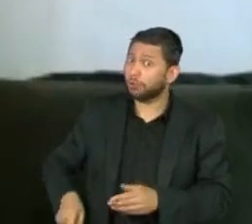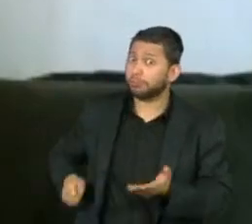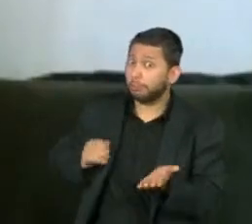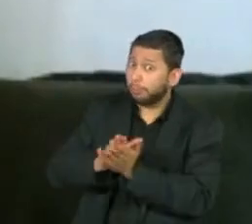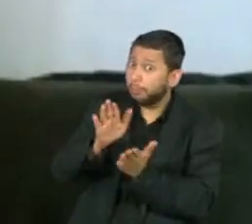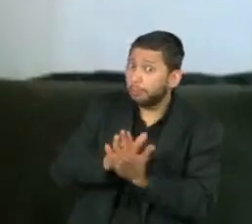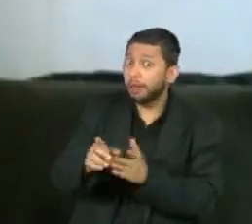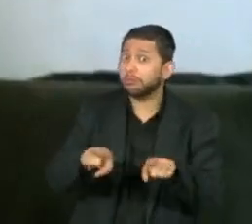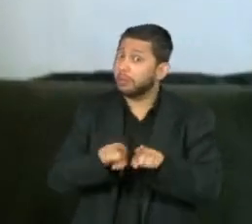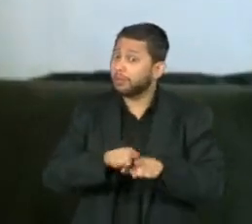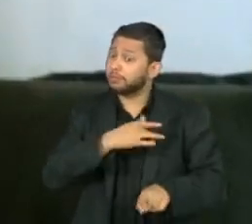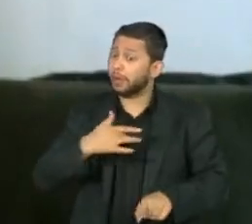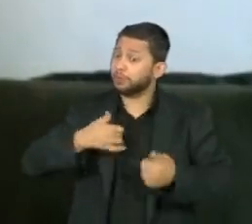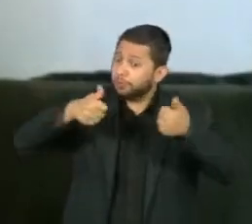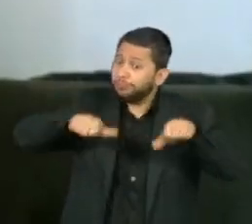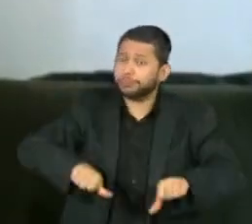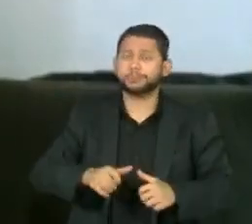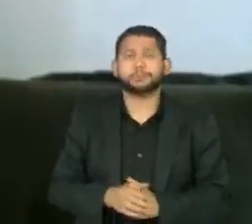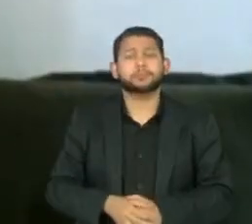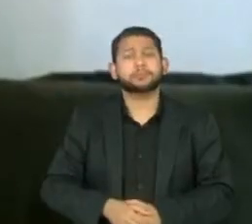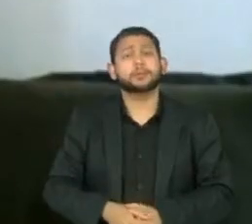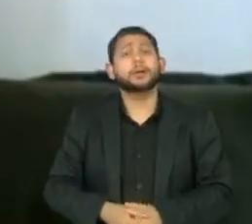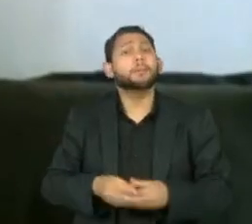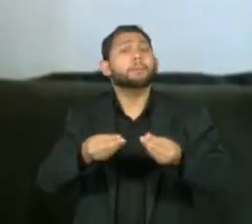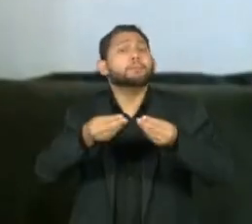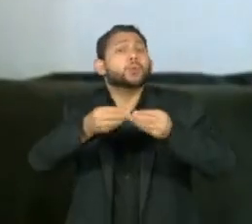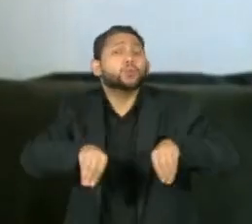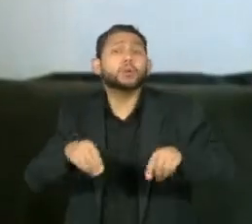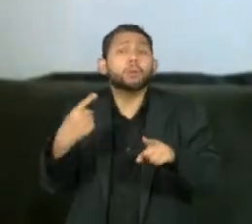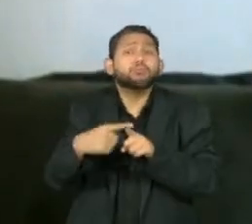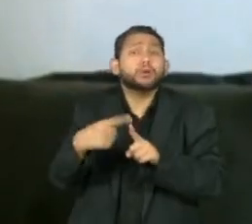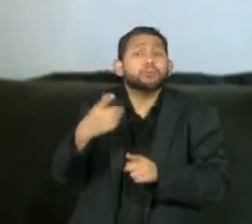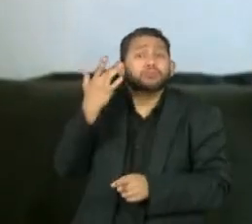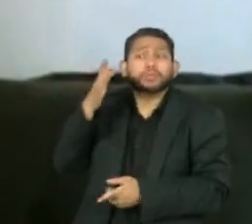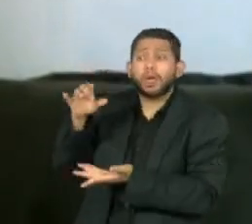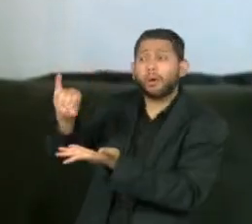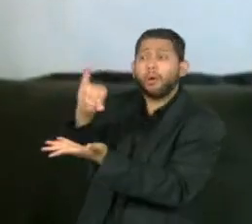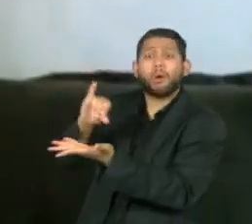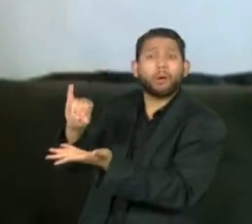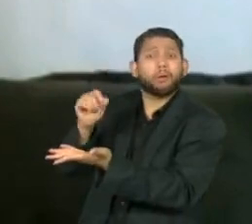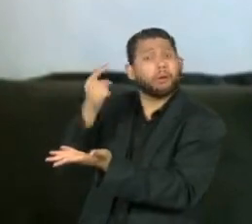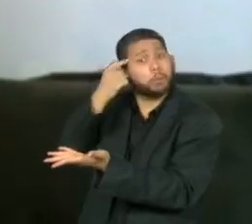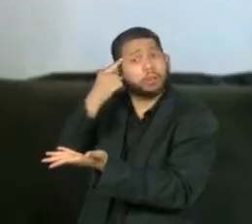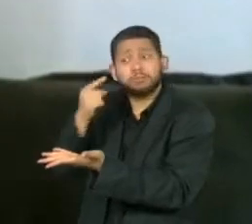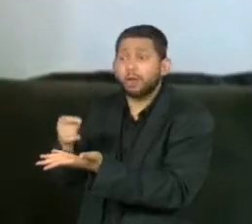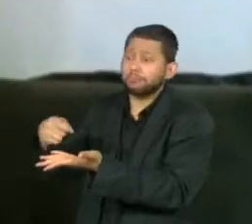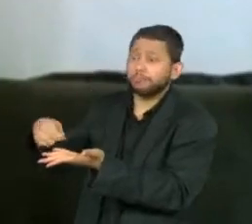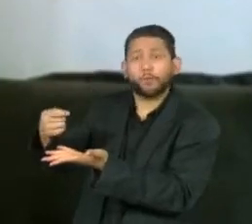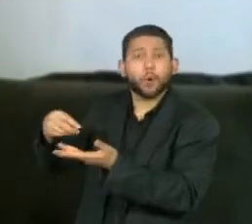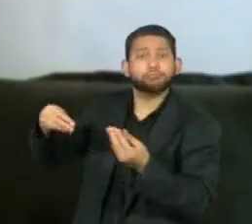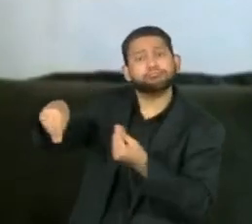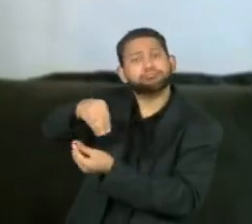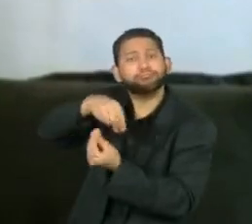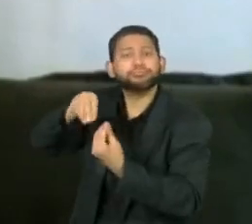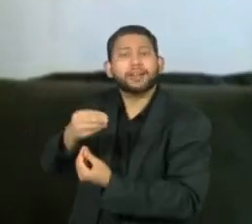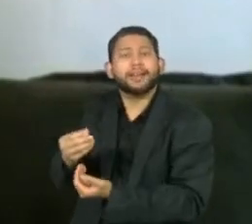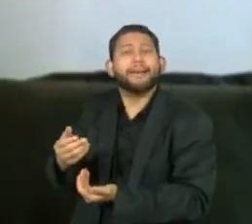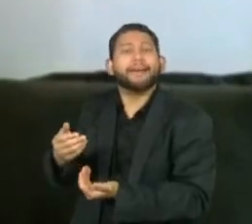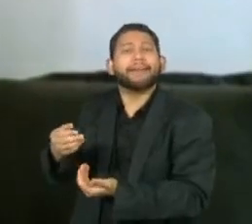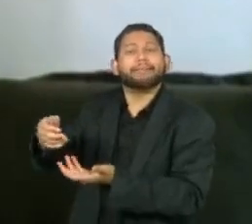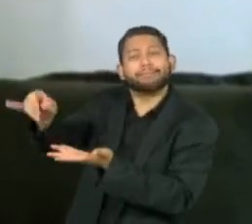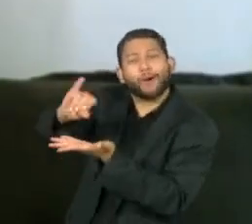saúde. Isso prejudica porque nós não sabemos a procedência desse óleo. Então, a maneira como que ele foi,